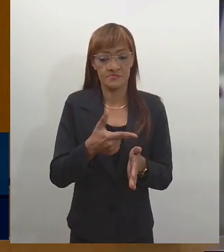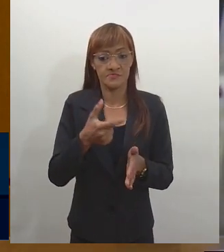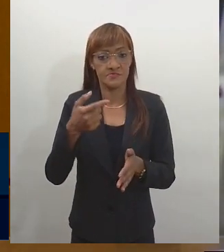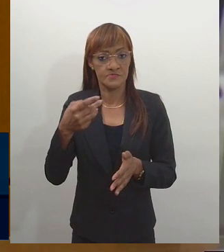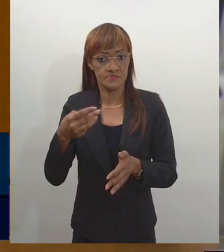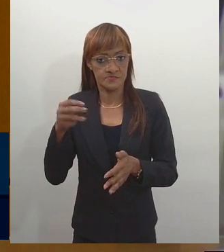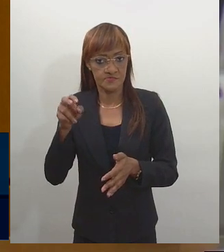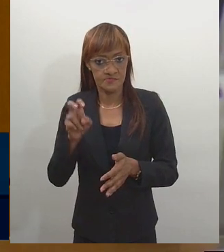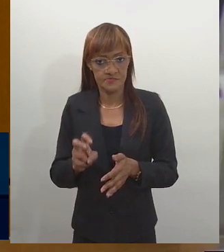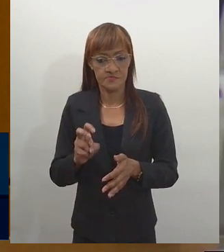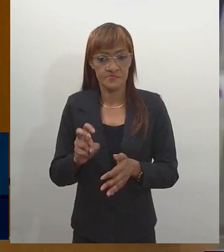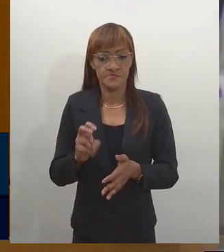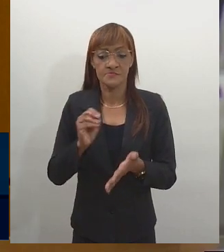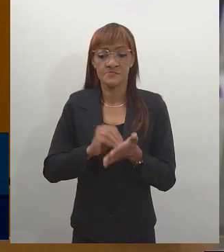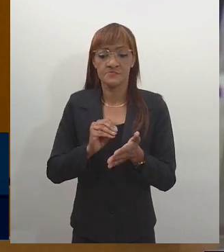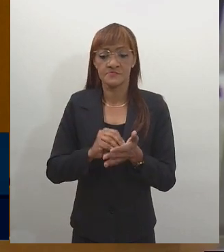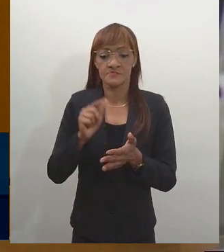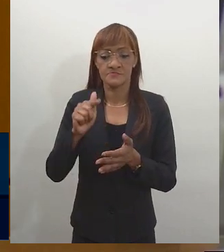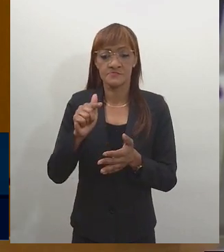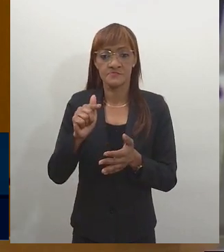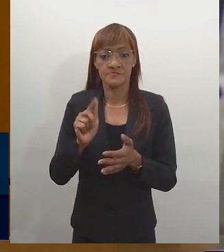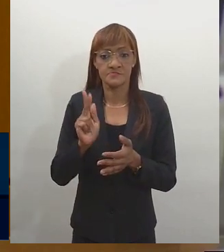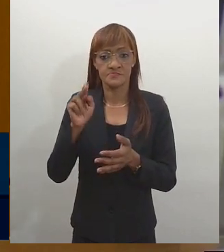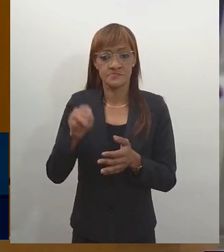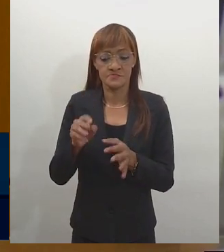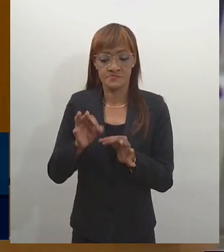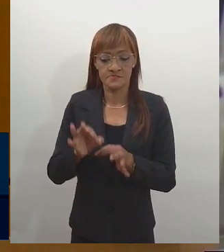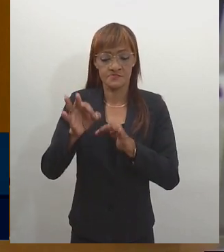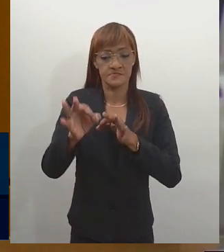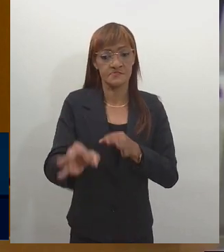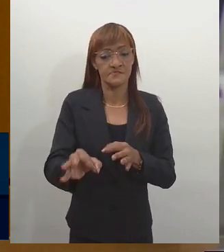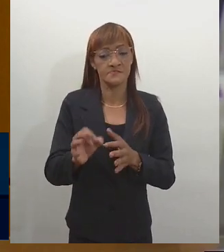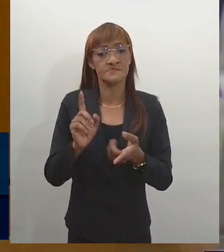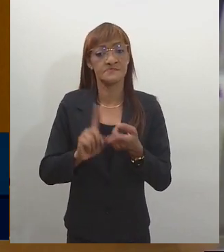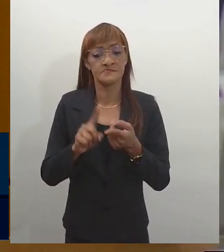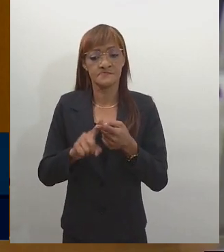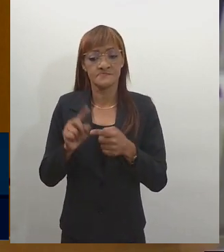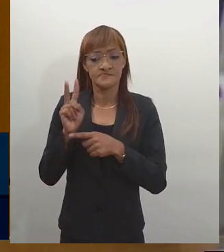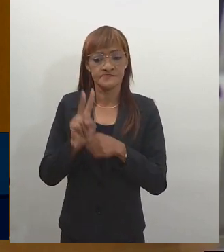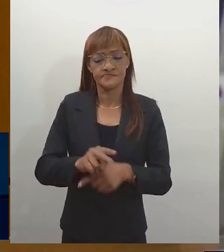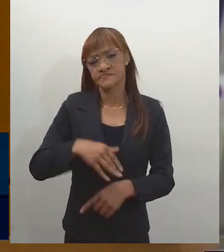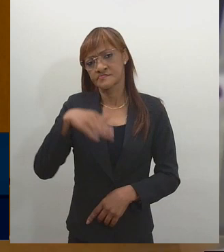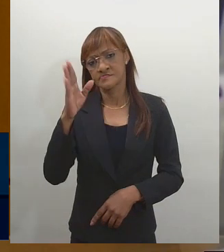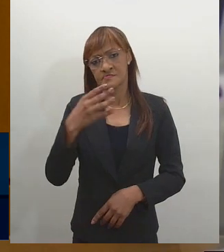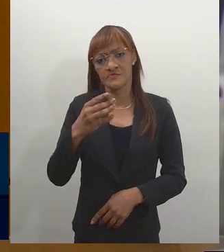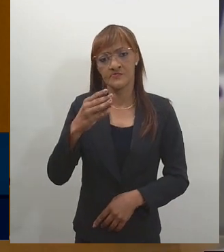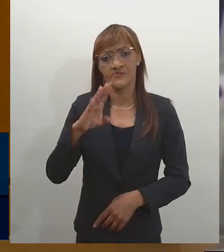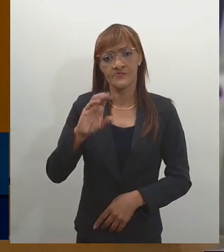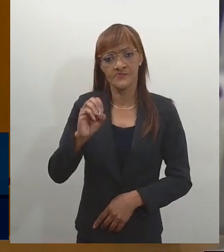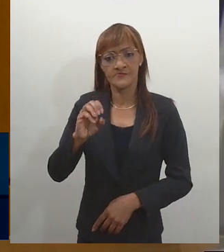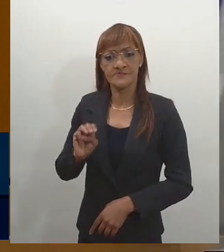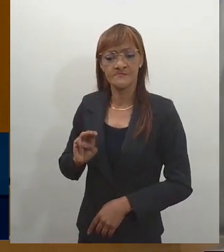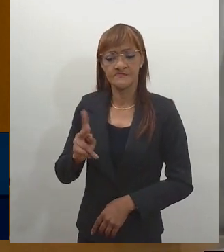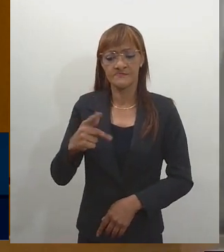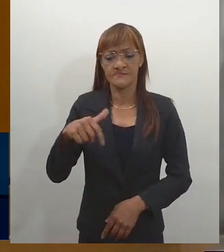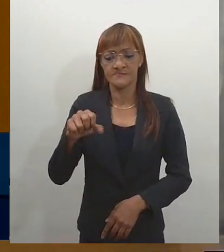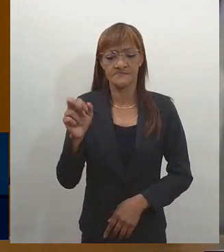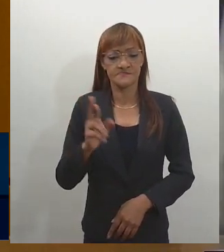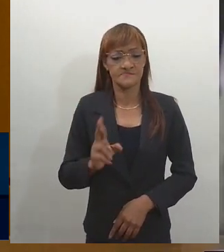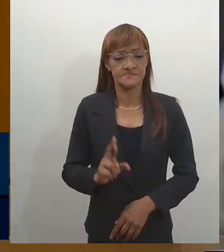essa obra ser concluída, obra do Proinvest. Já gastaram mais de 40 milhões de reais nessa obra, o valor todo do contrato,